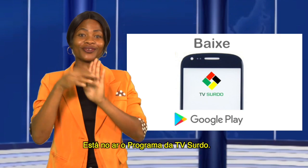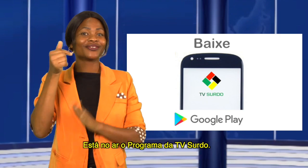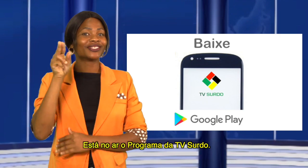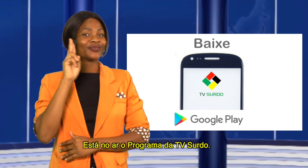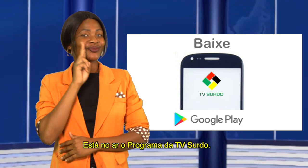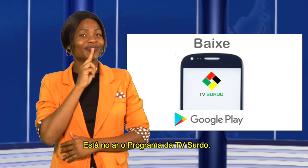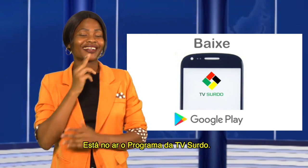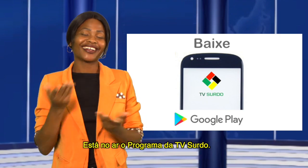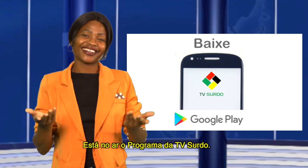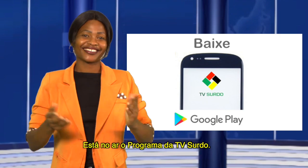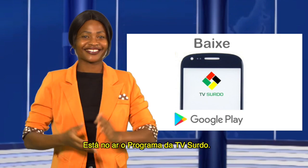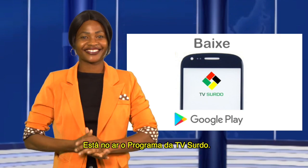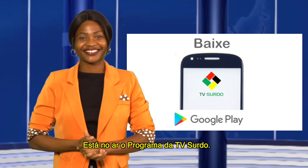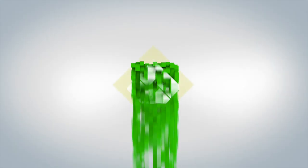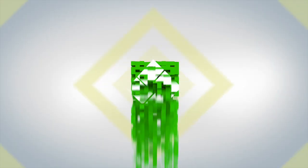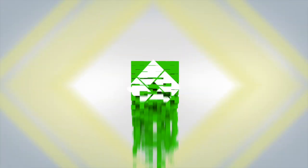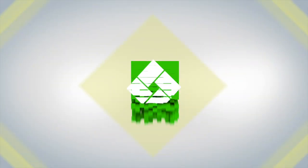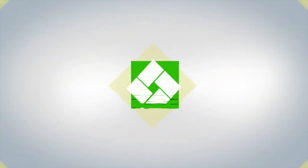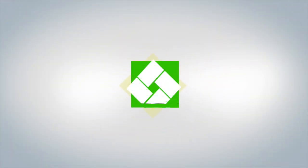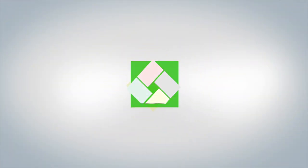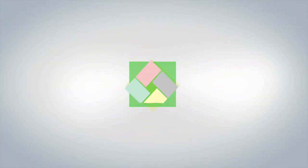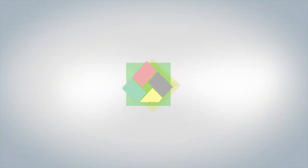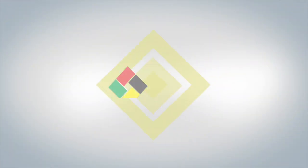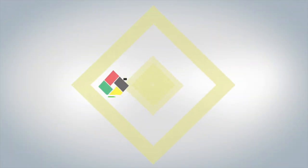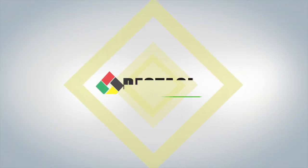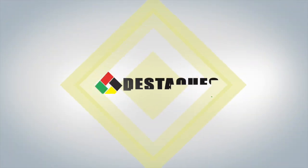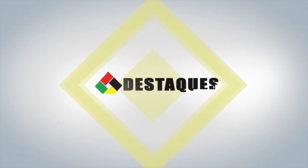está no ar o programa da TV Surdo.